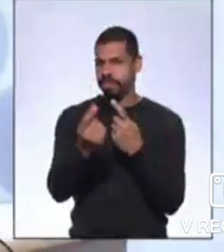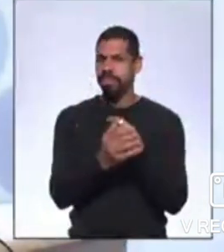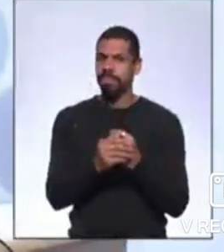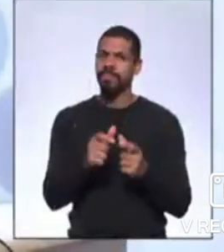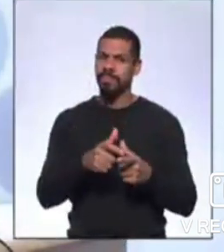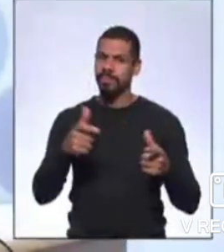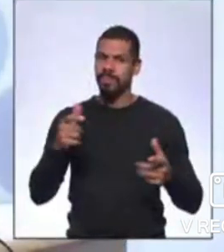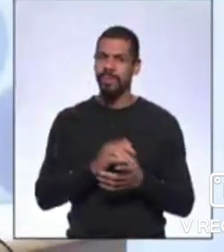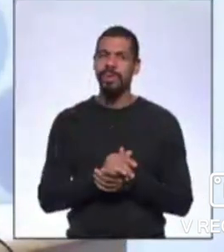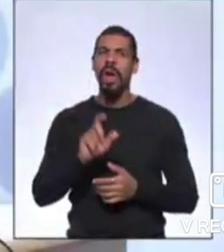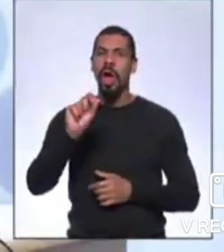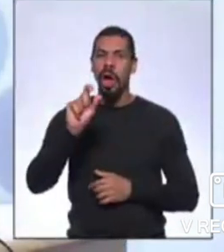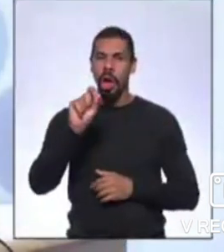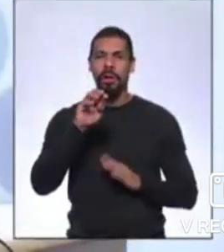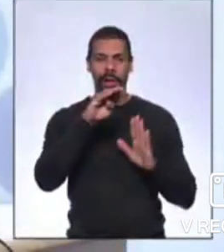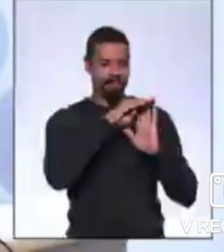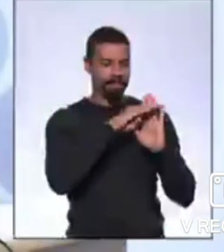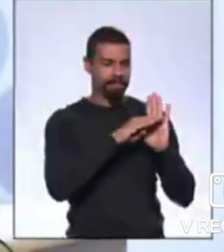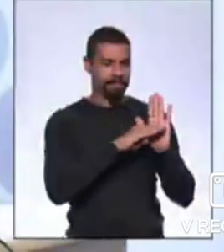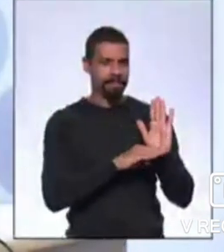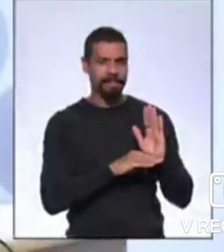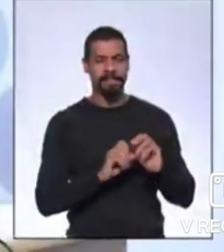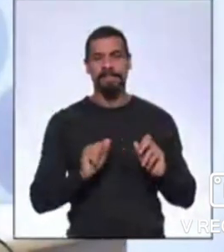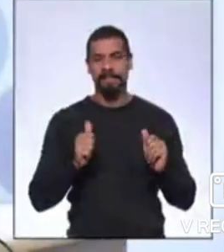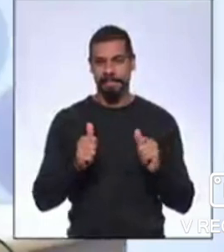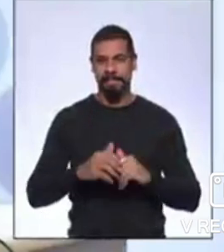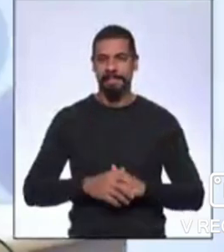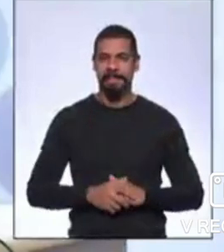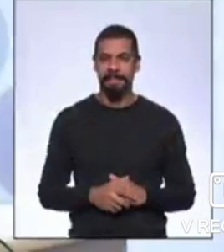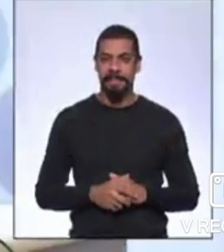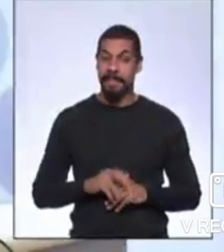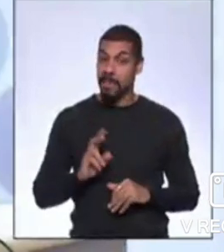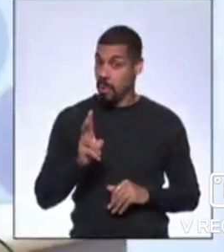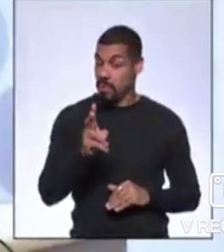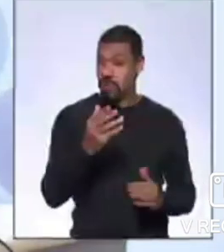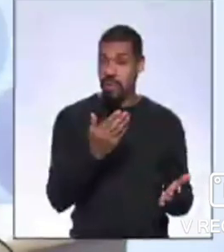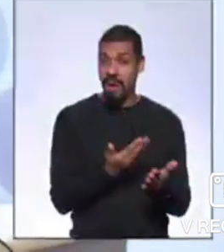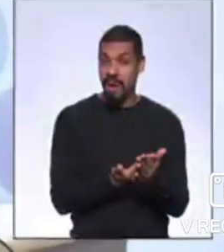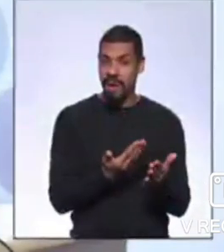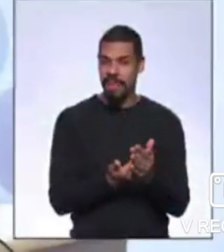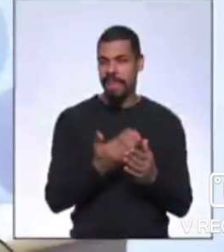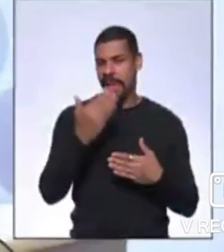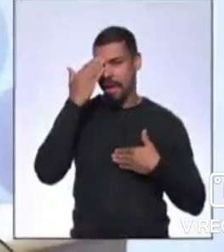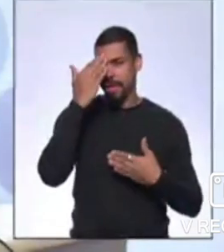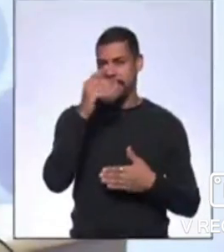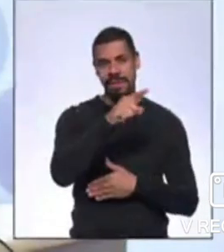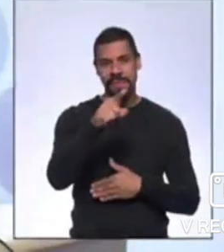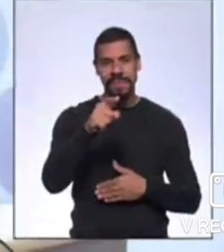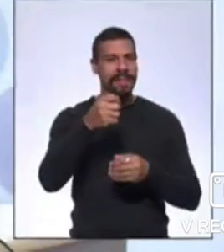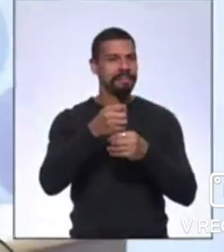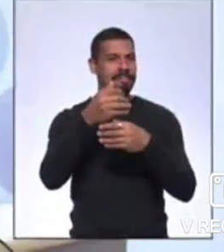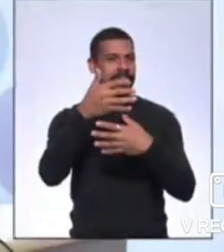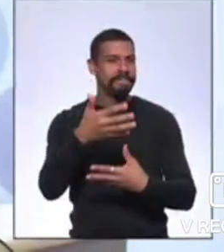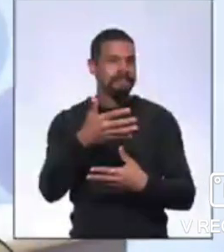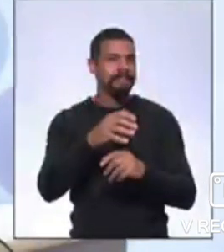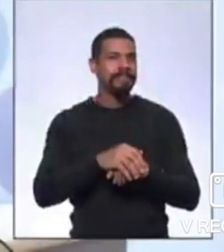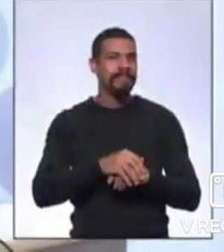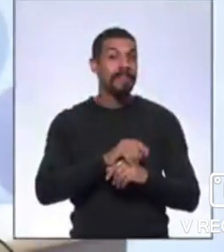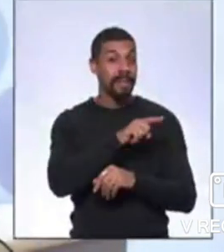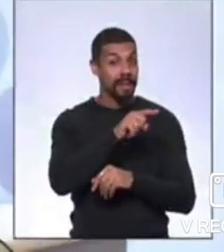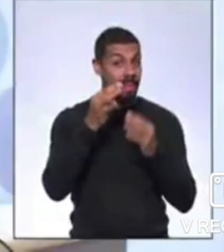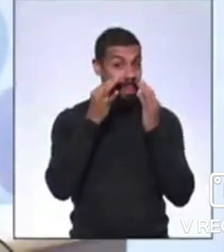colocou os 10 mandamentos, né? Então, é isso aí, gente. Continuando com a nossa aula, então, agradecendo, claro, as interações pelo chat,